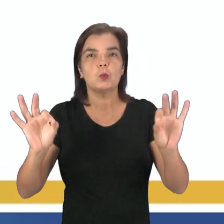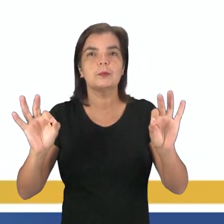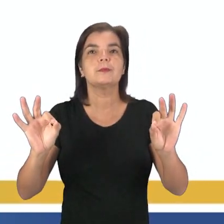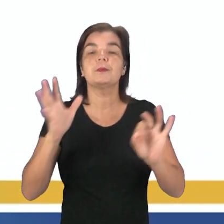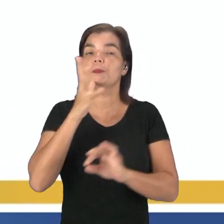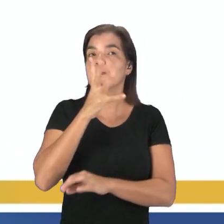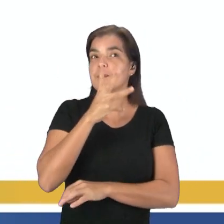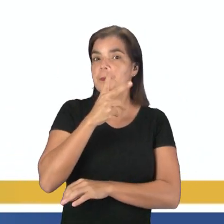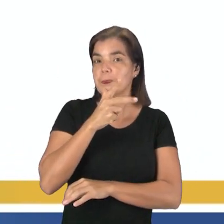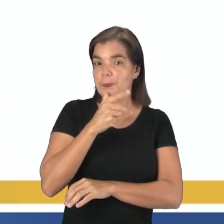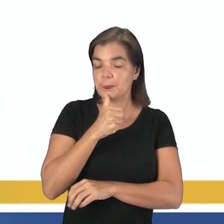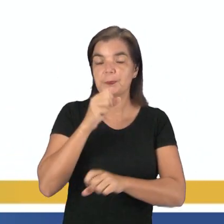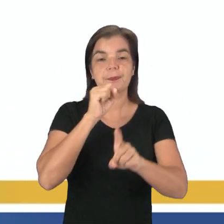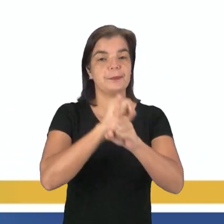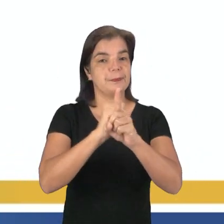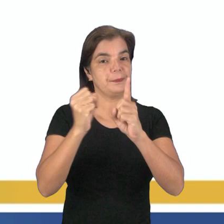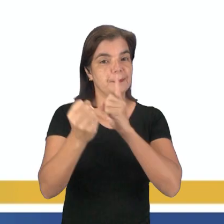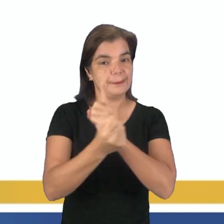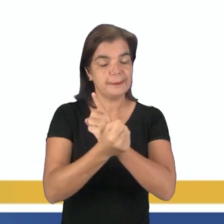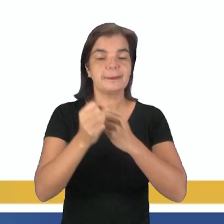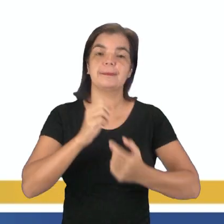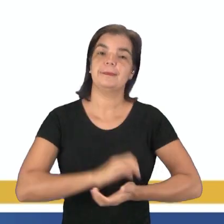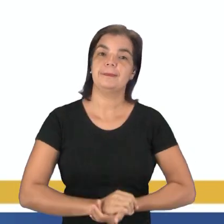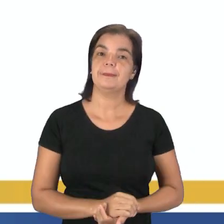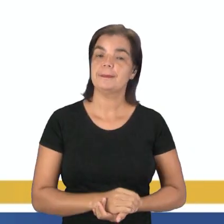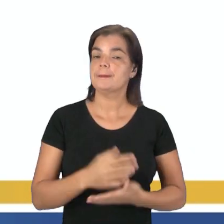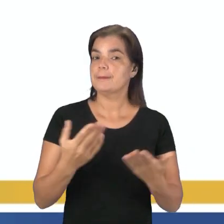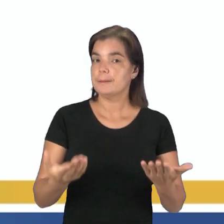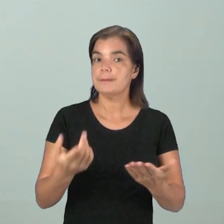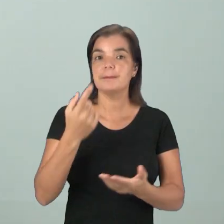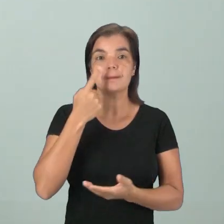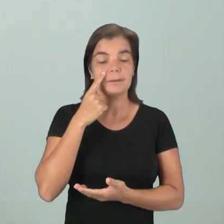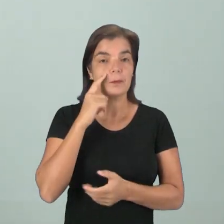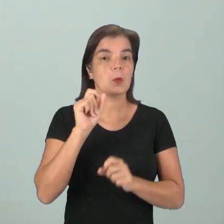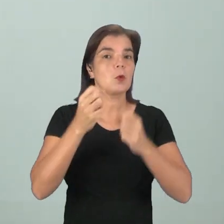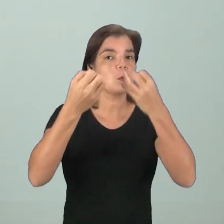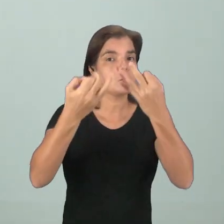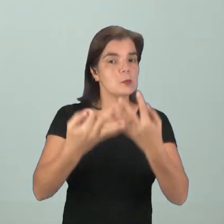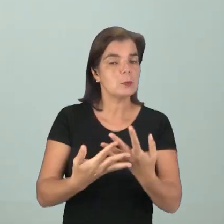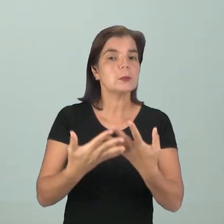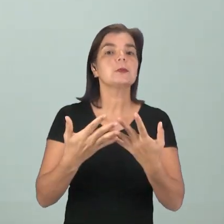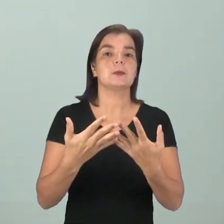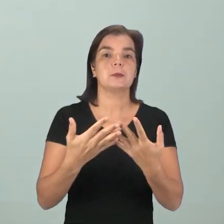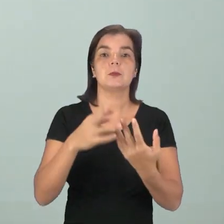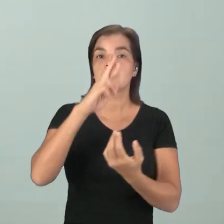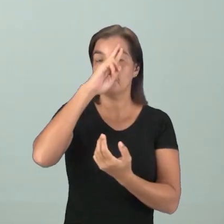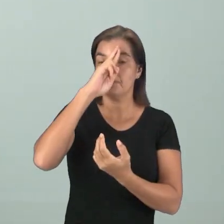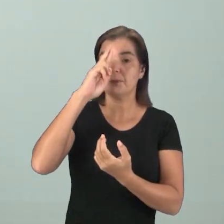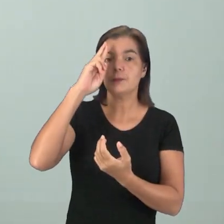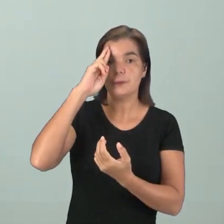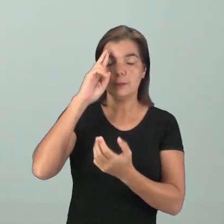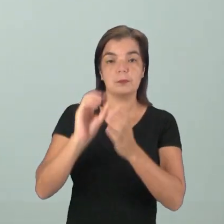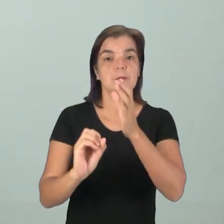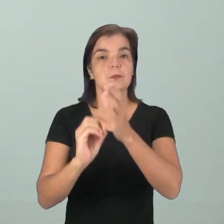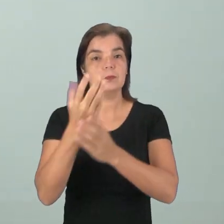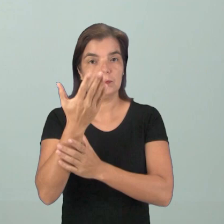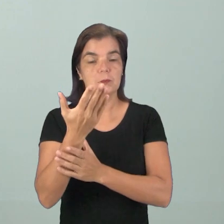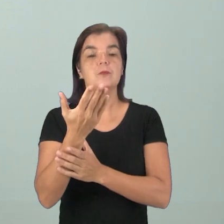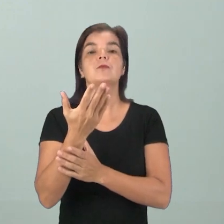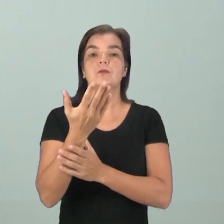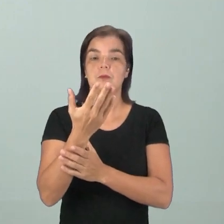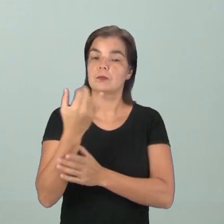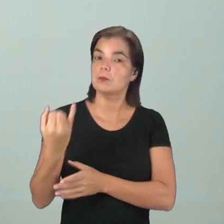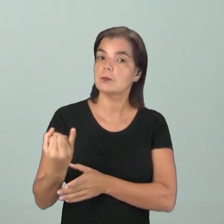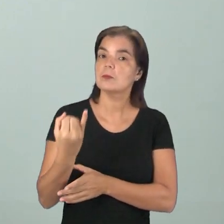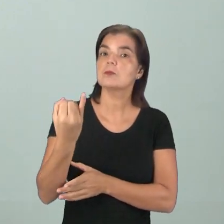ou de longa duração, de uma determinada sociedade. Então, é aquilo que historicamente aconteceu, um